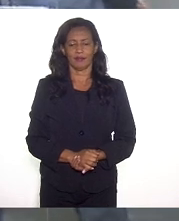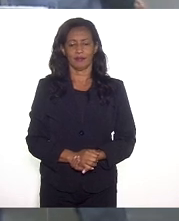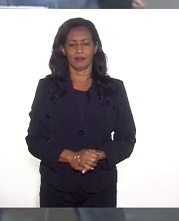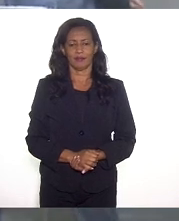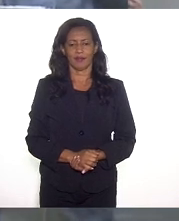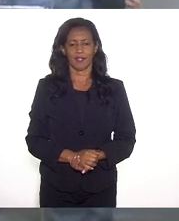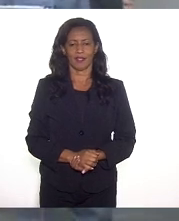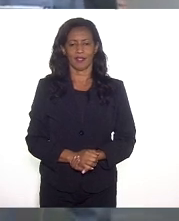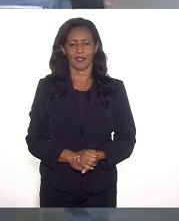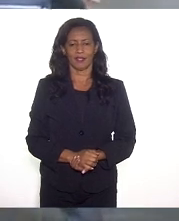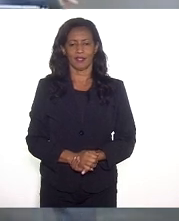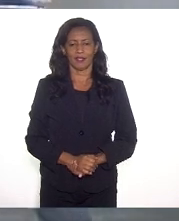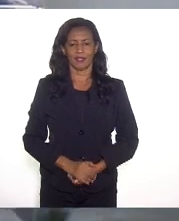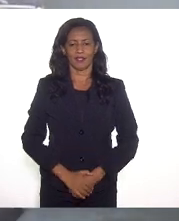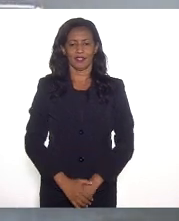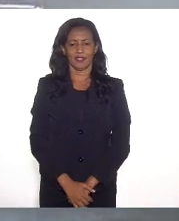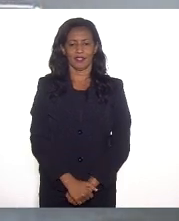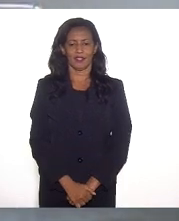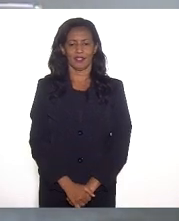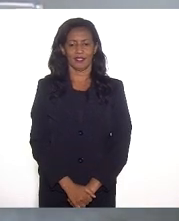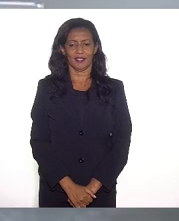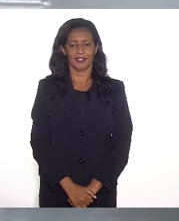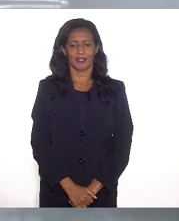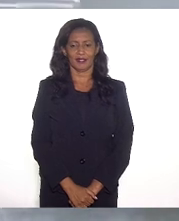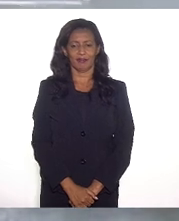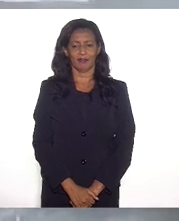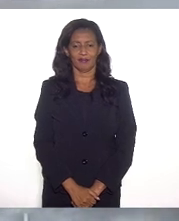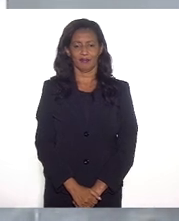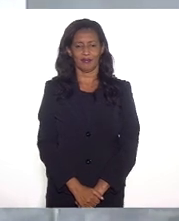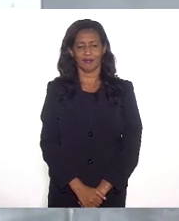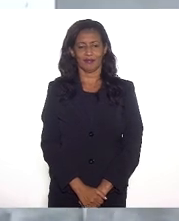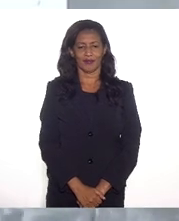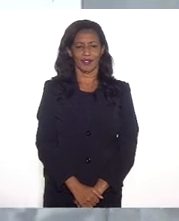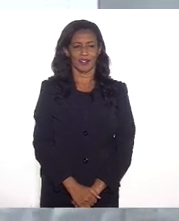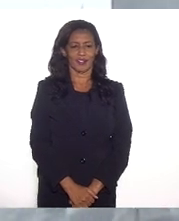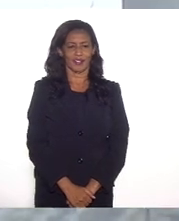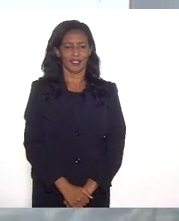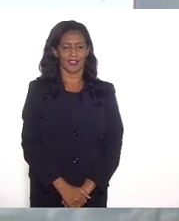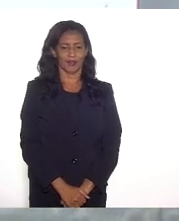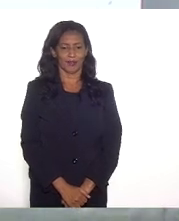Tá lá. Pode subir lá. Pode ir lá, querida.